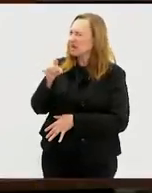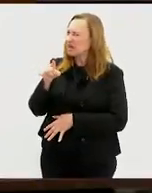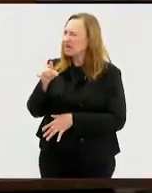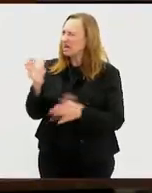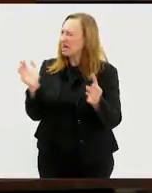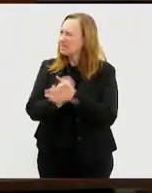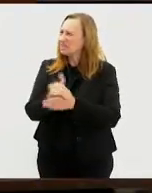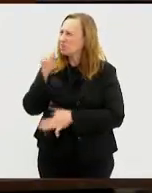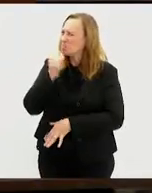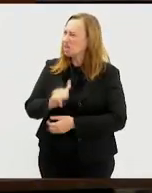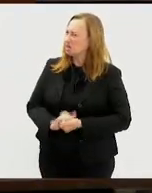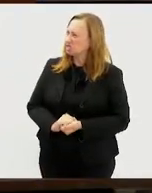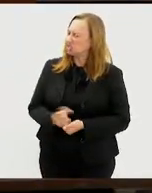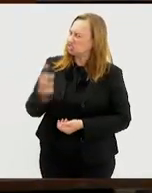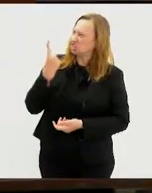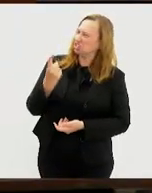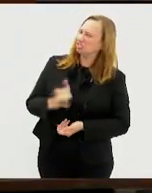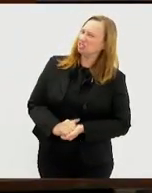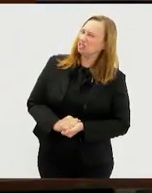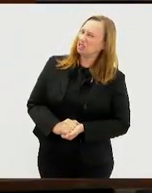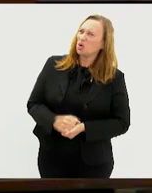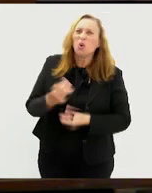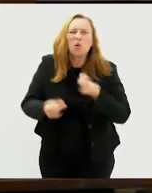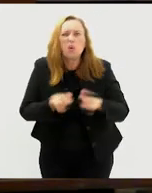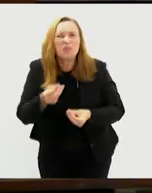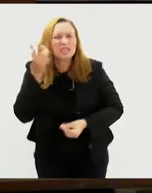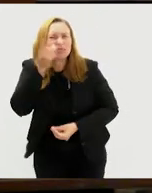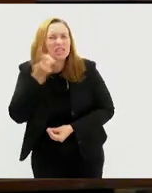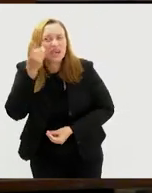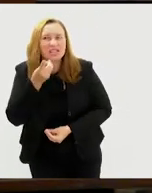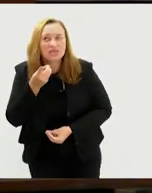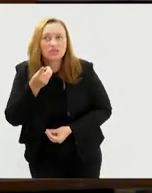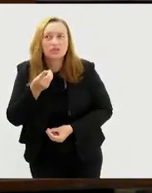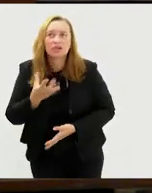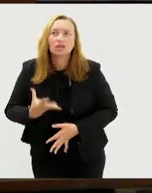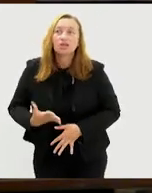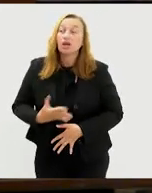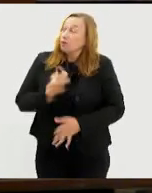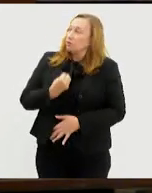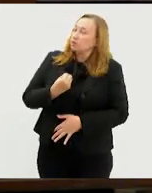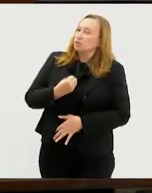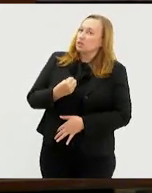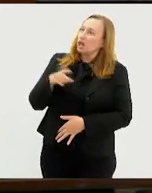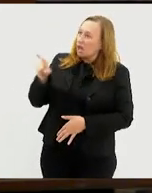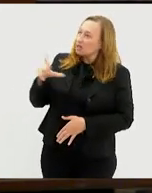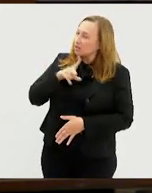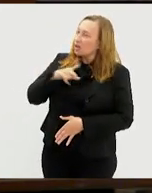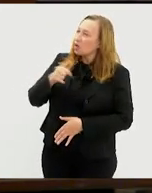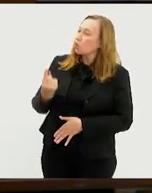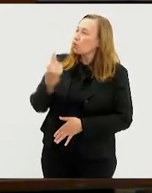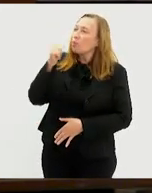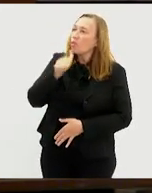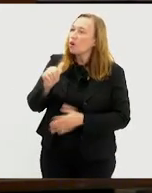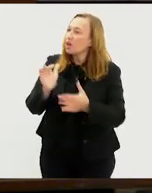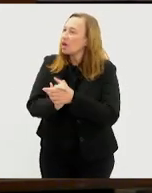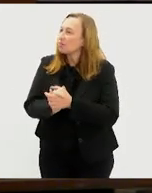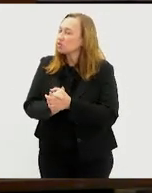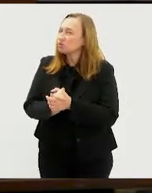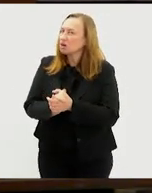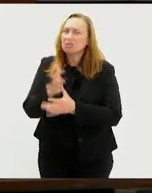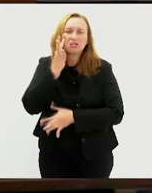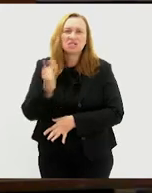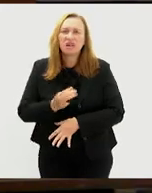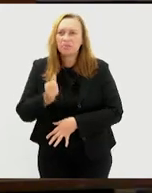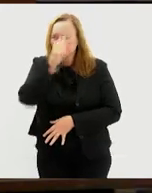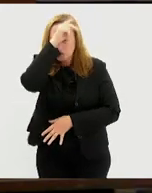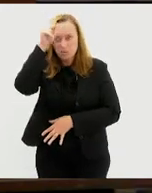surpreso Como como é que é deputado ele surpreendeu me apresentou uma mulher como esposa eu não sabia que o prefeito da cidade do Rio de Janeiro